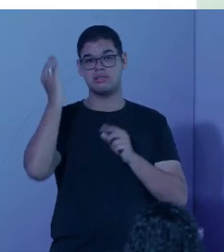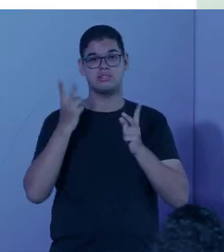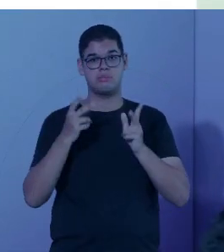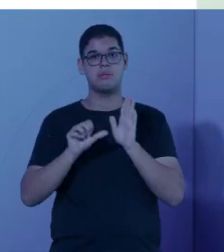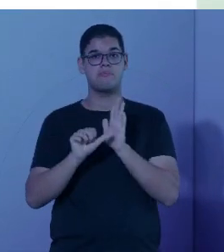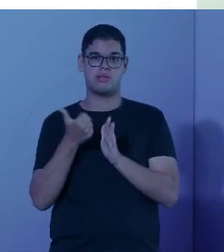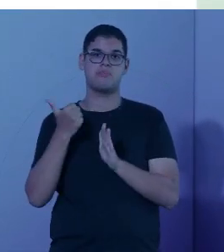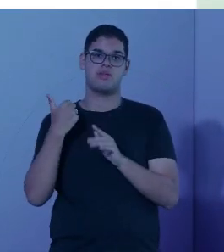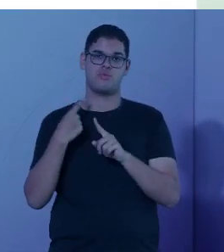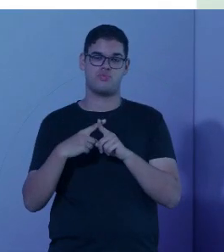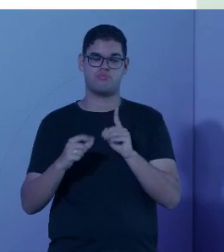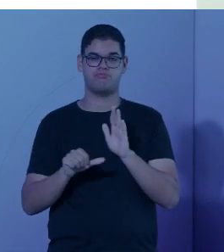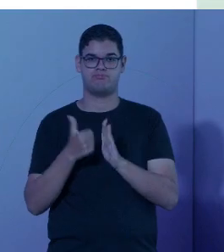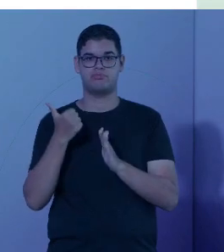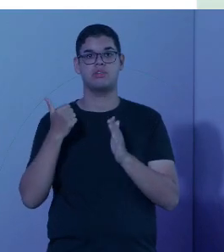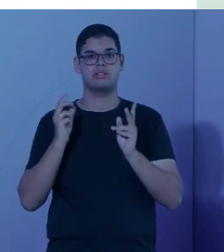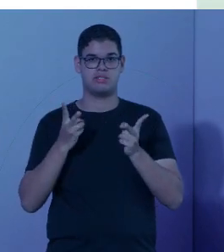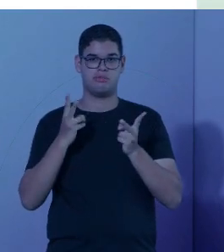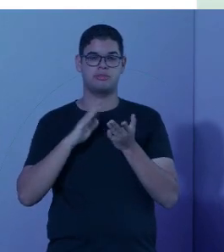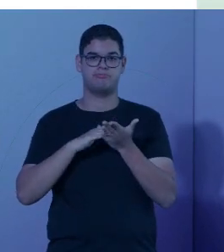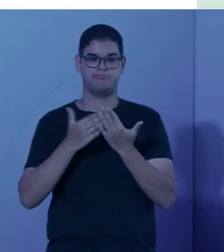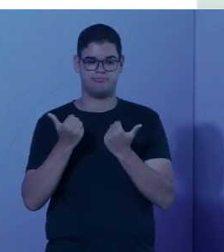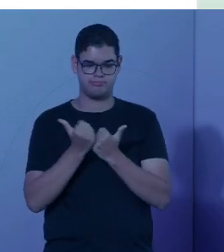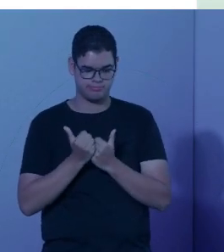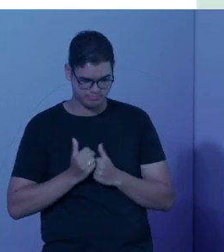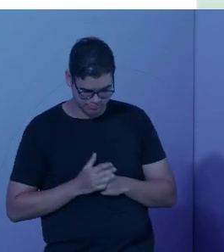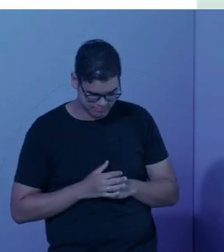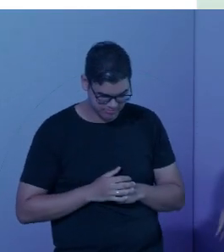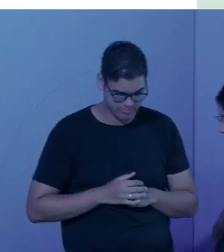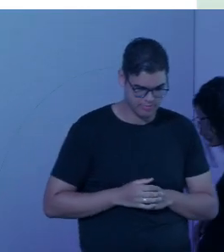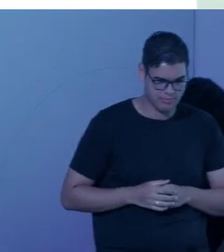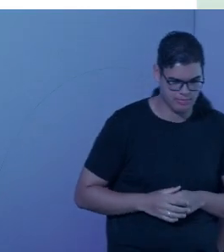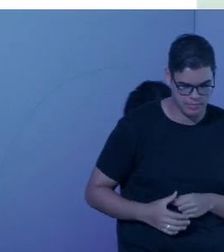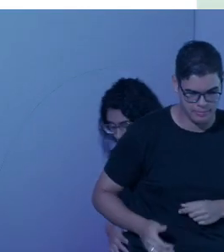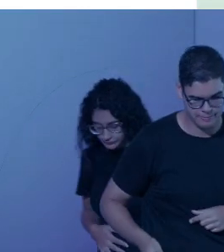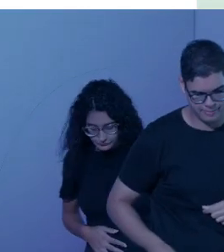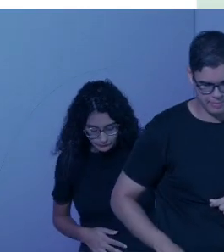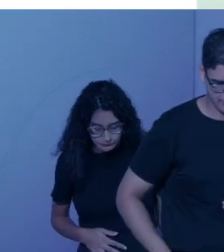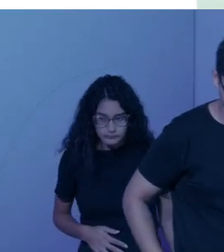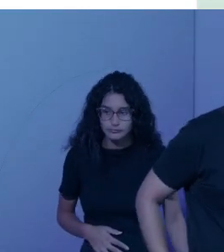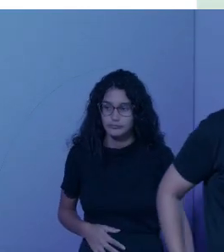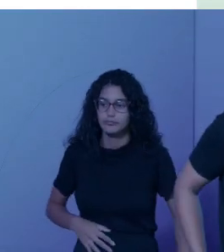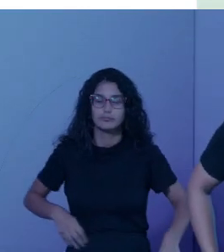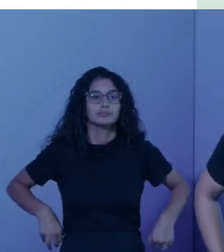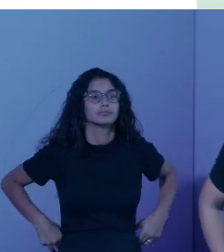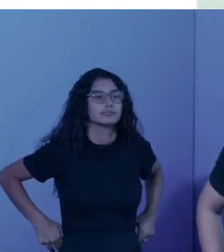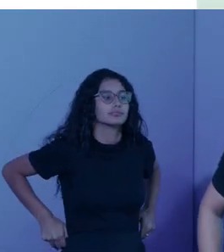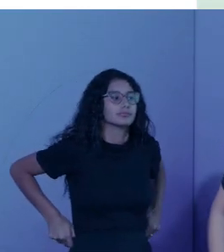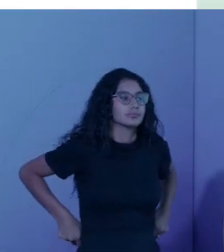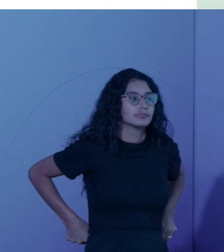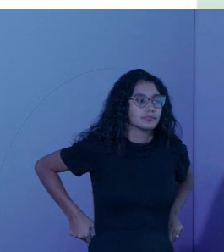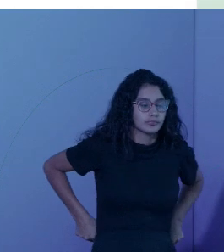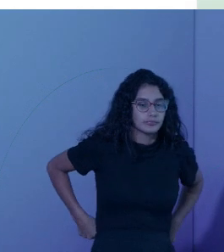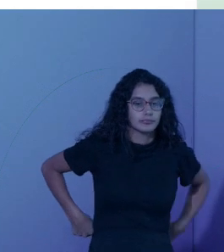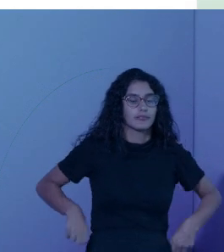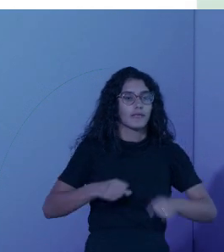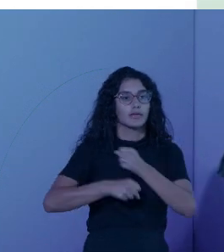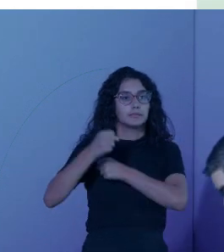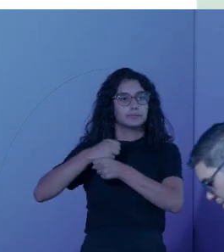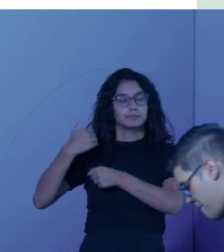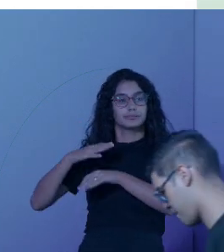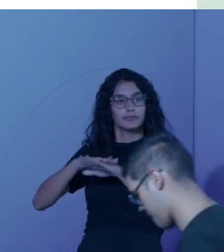percepção, a perspectiva do paciente no centro do cuidado com as pesquisas em saúde. Só no ano passado, na ISPOR, foram 8